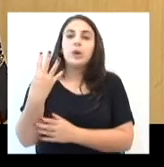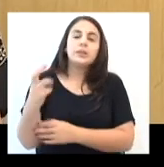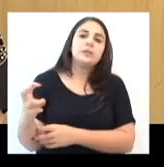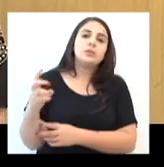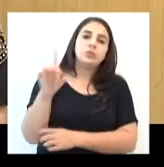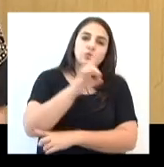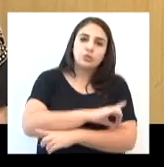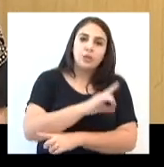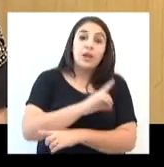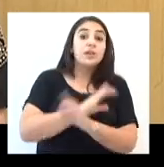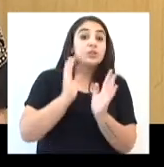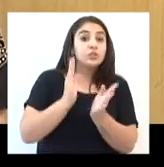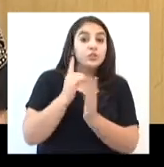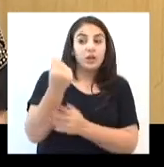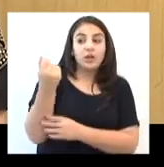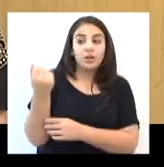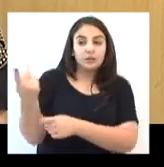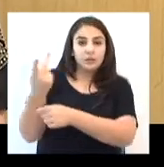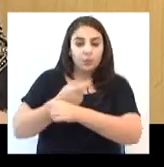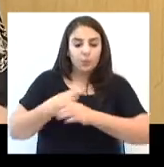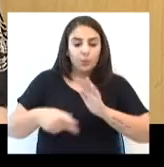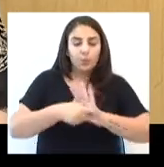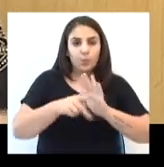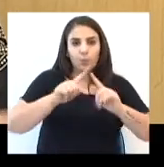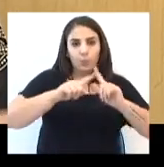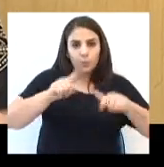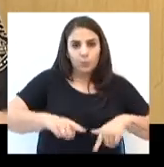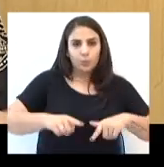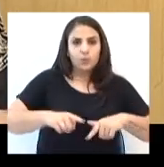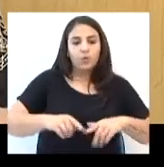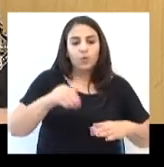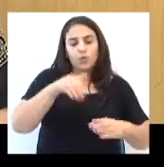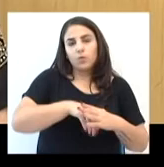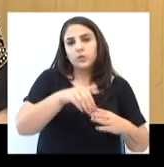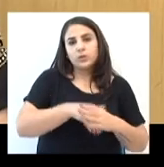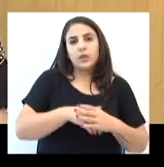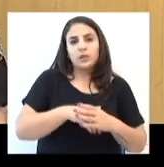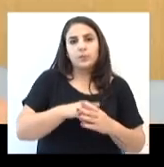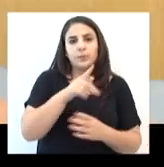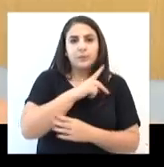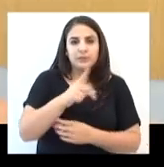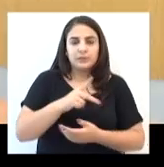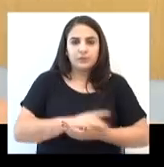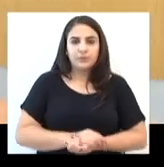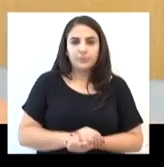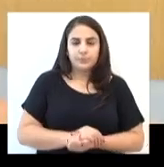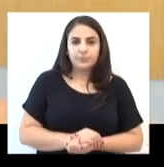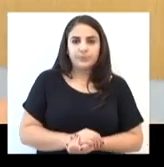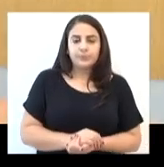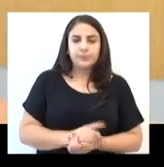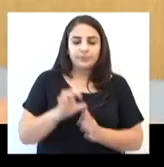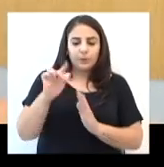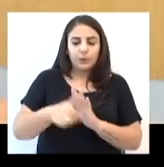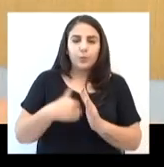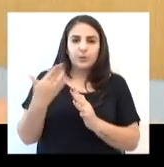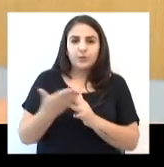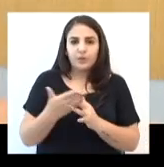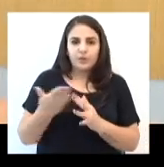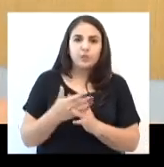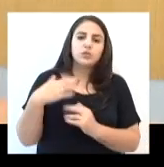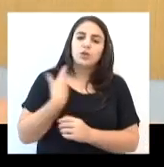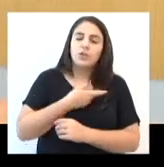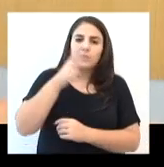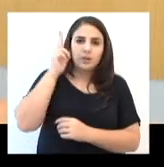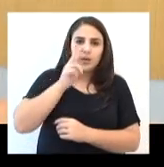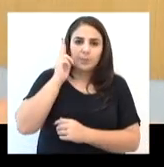dias. Já o financiamento público de campanhas foi vetado pela presidente. E depois do intervalo, vamos